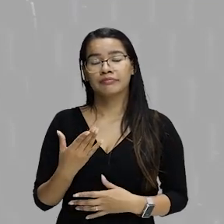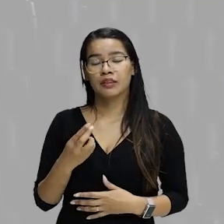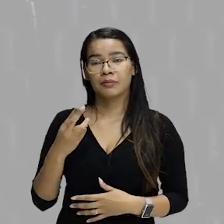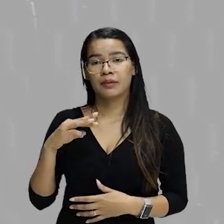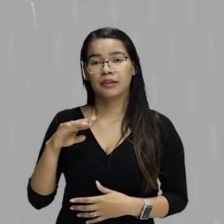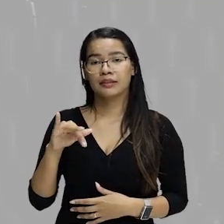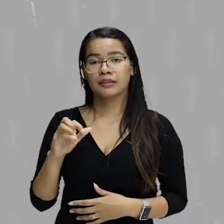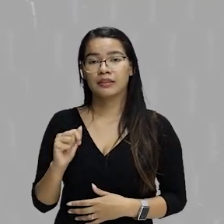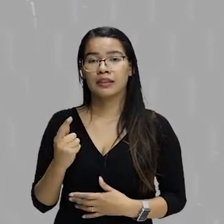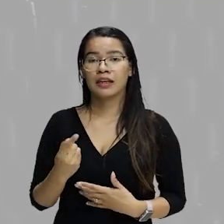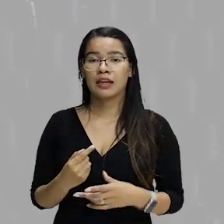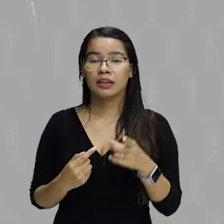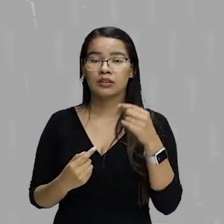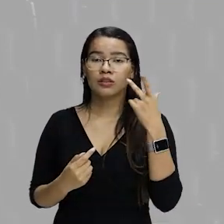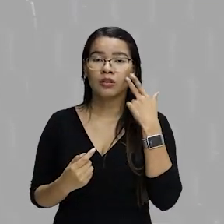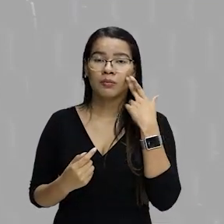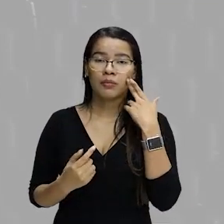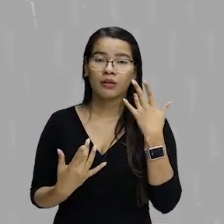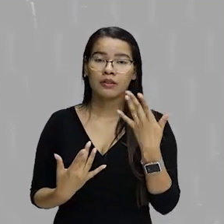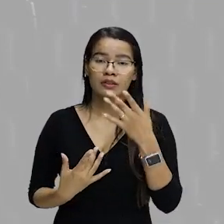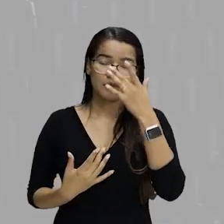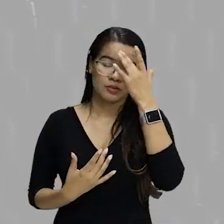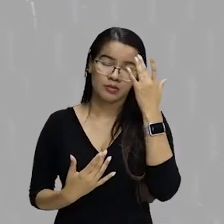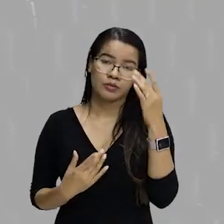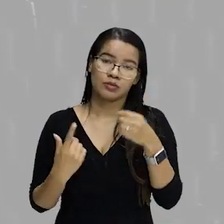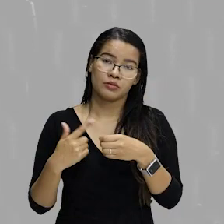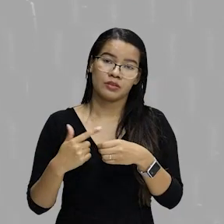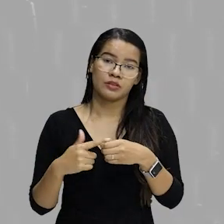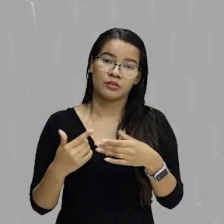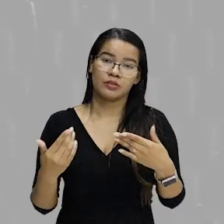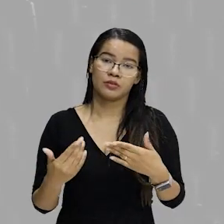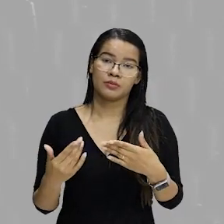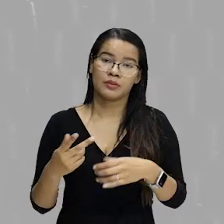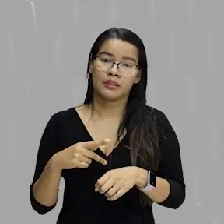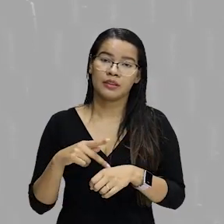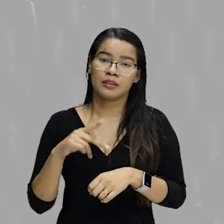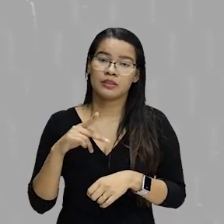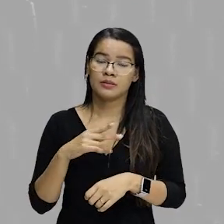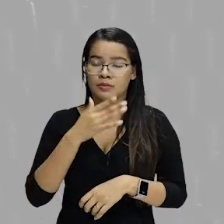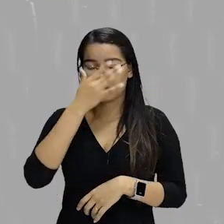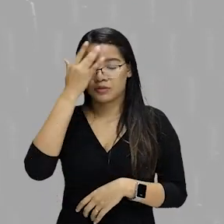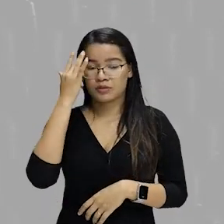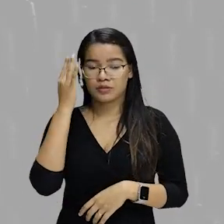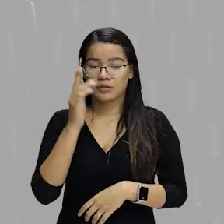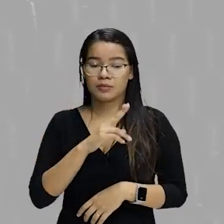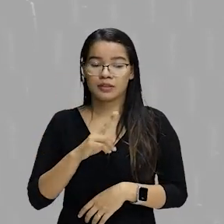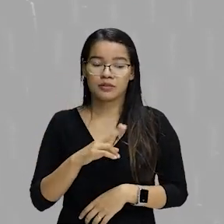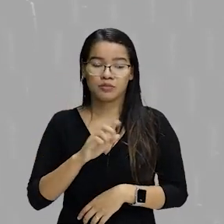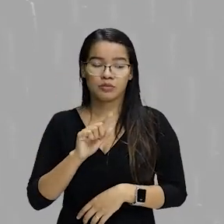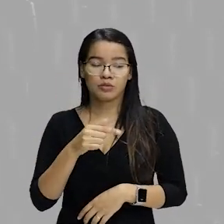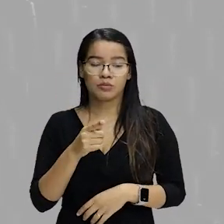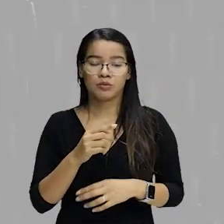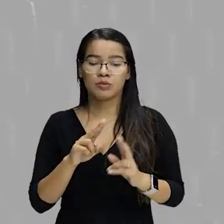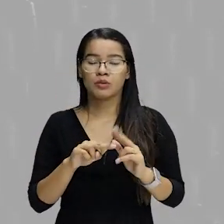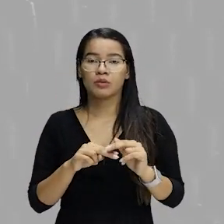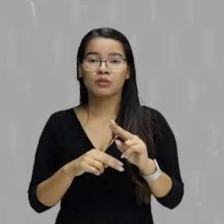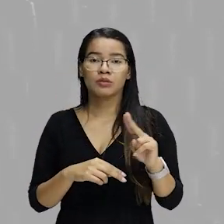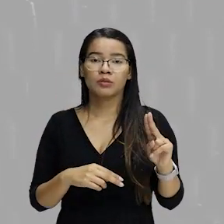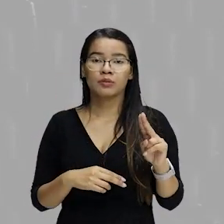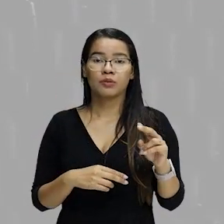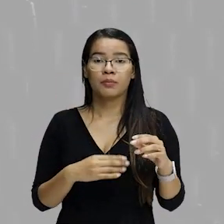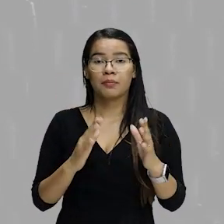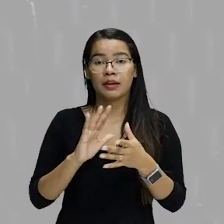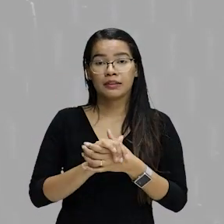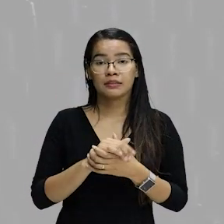as pessoas nomenclaturarem as outras pelo nome do seu pai, ou pelo nome da sua mãe, às vezes também o nome do seu marido ou da sua esposa,